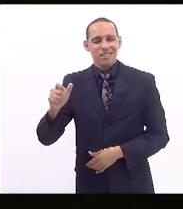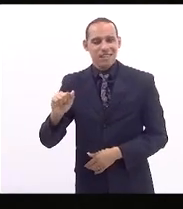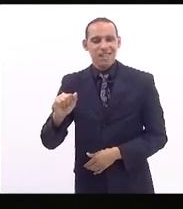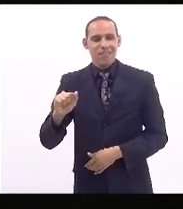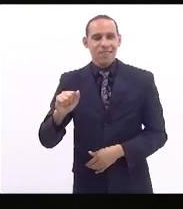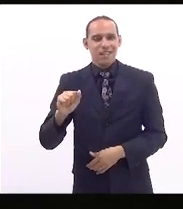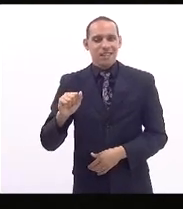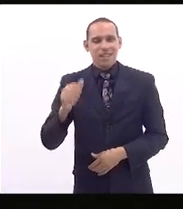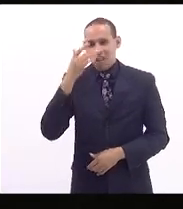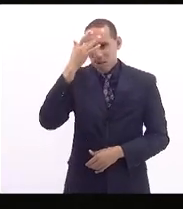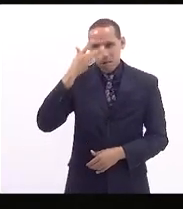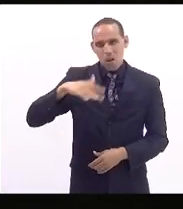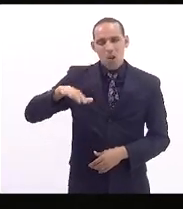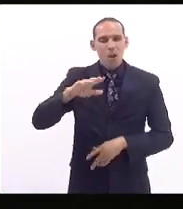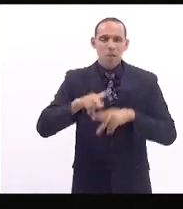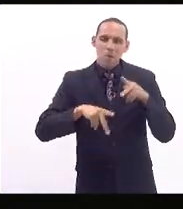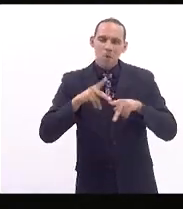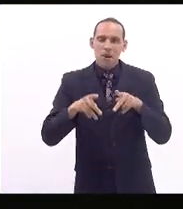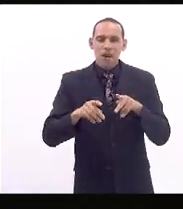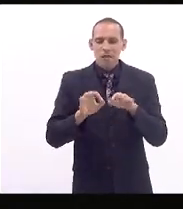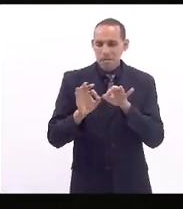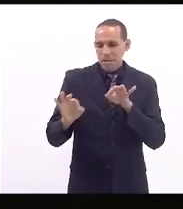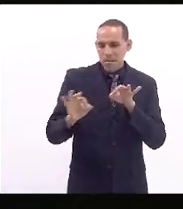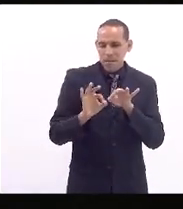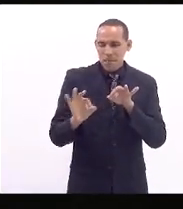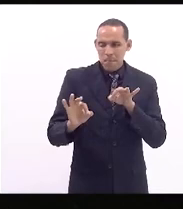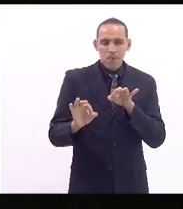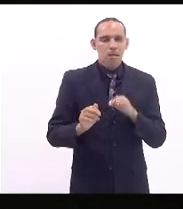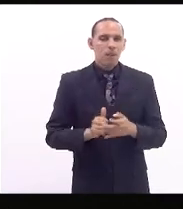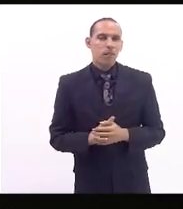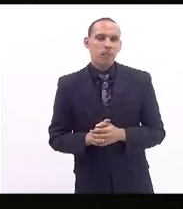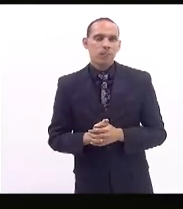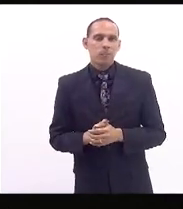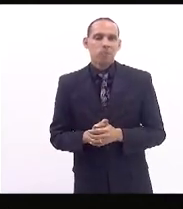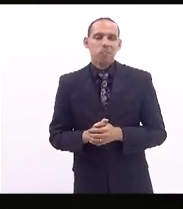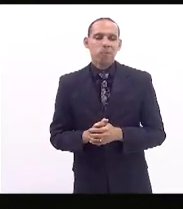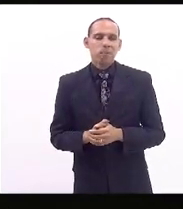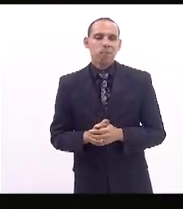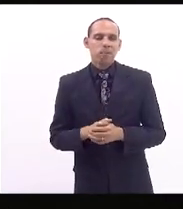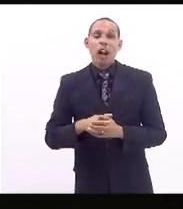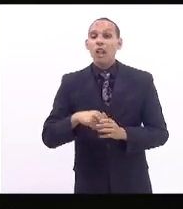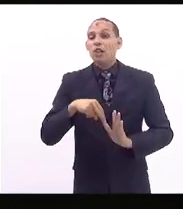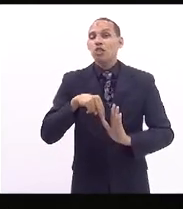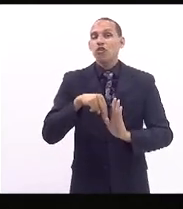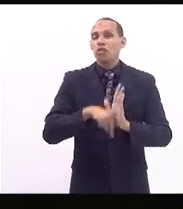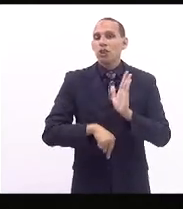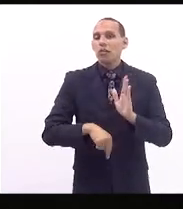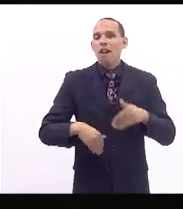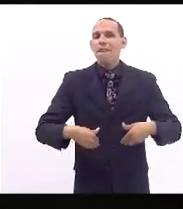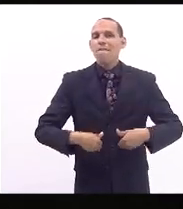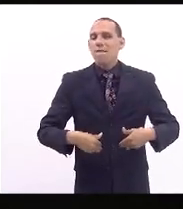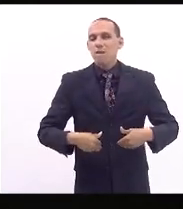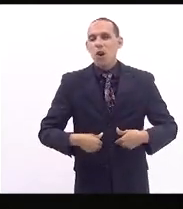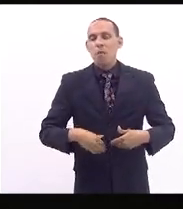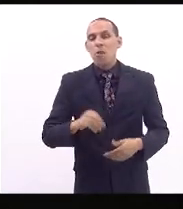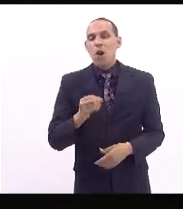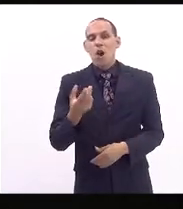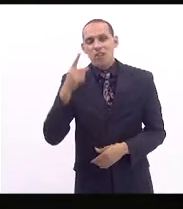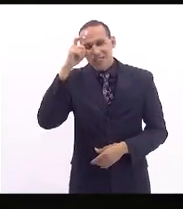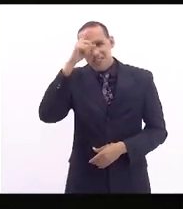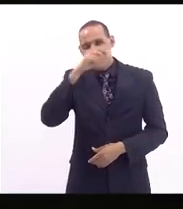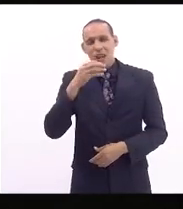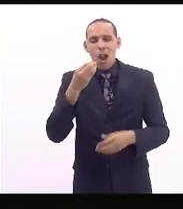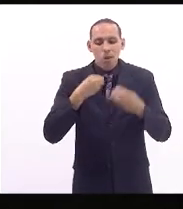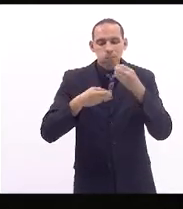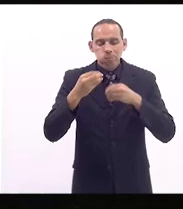que a população médio né É em que nível de insegurança de dificuldade de